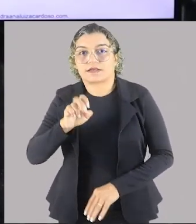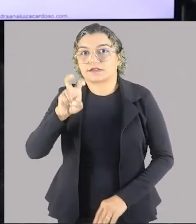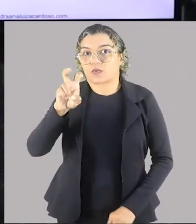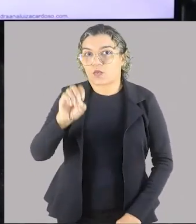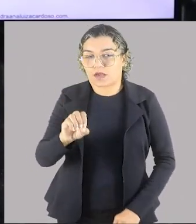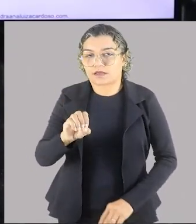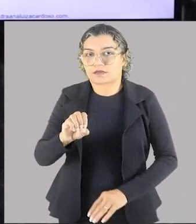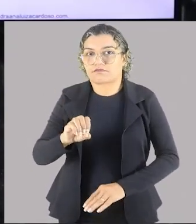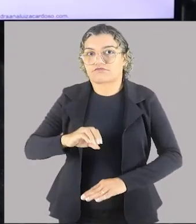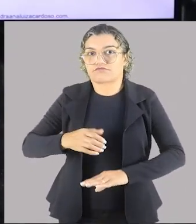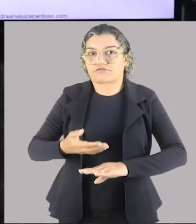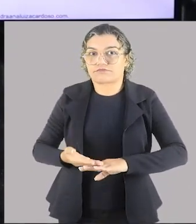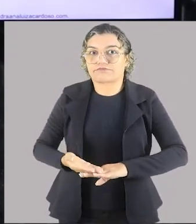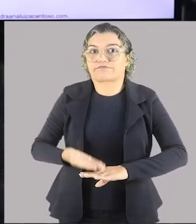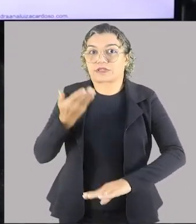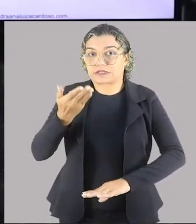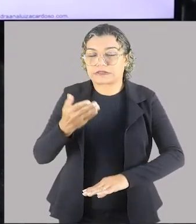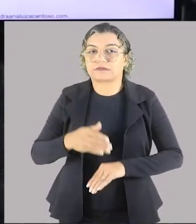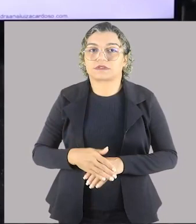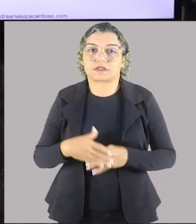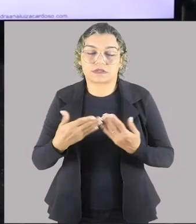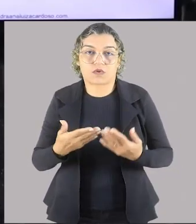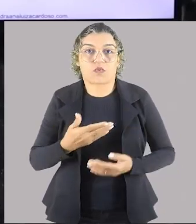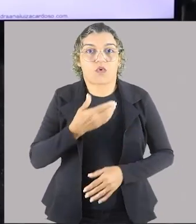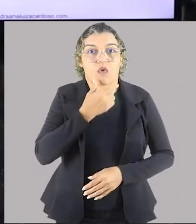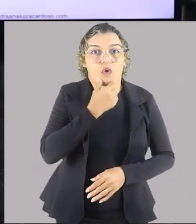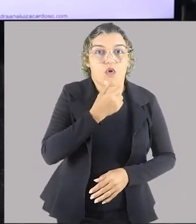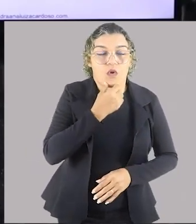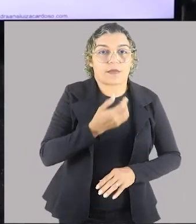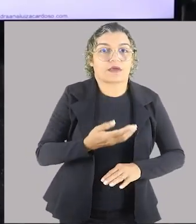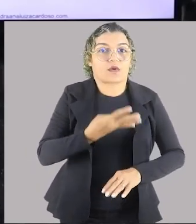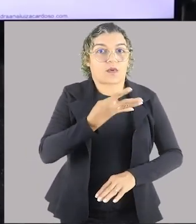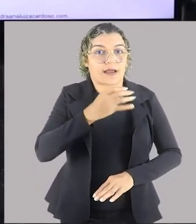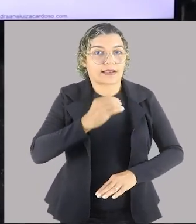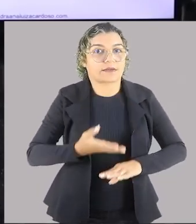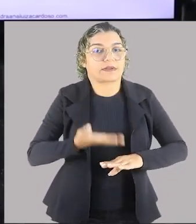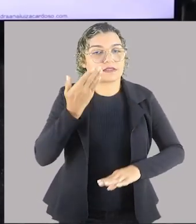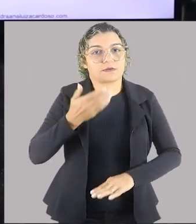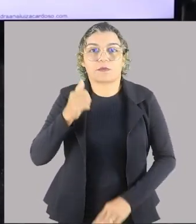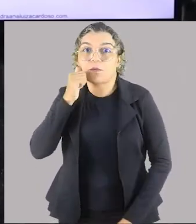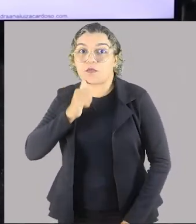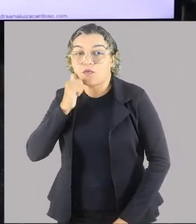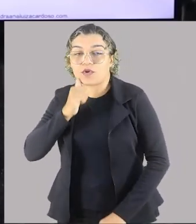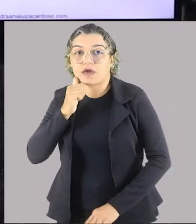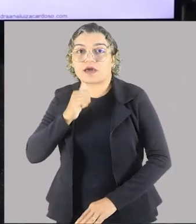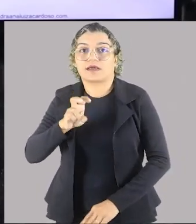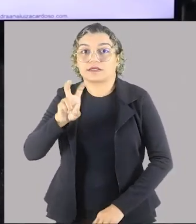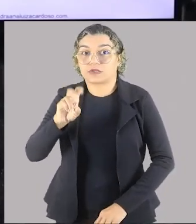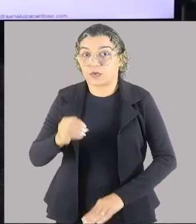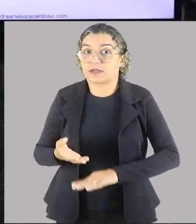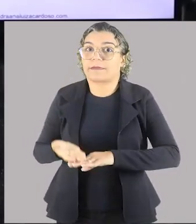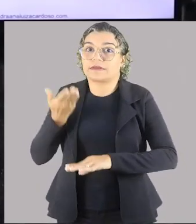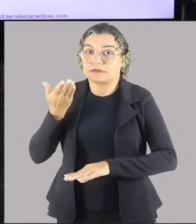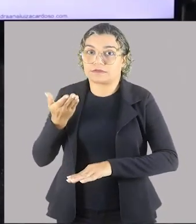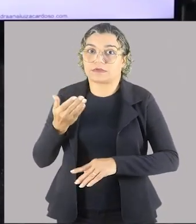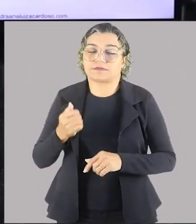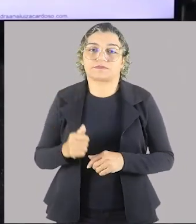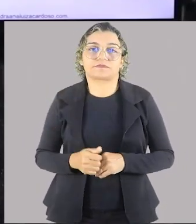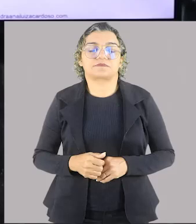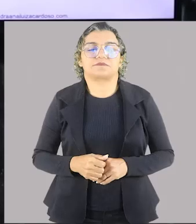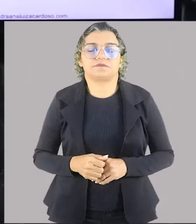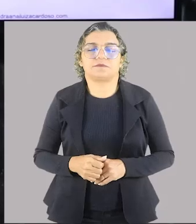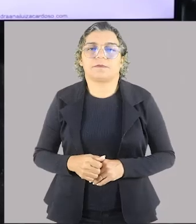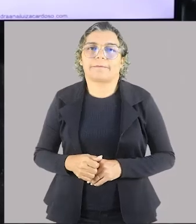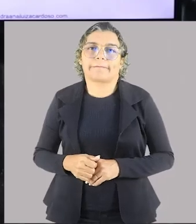decilitro. Então, esses valores em homens têm que estar de 40 para cima e nas mulheres tem que estar de 50 para cima, para